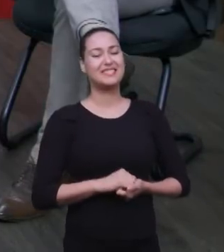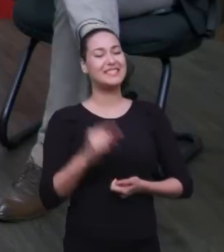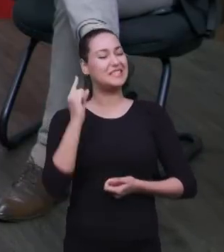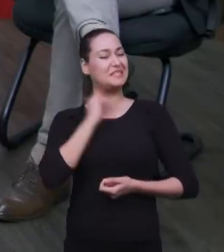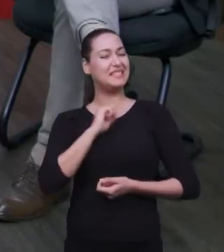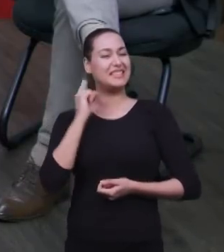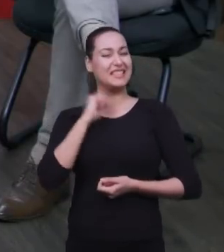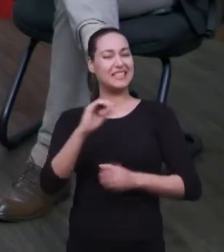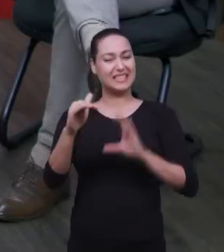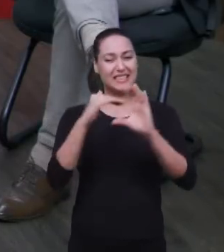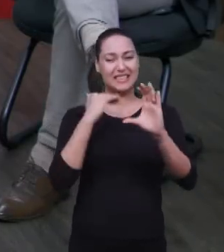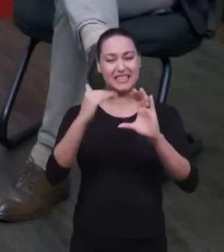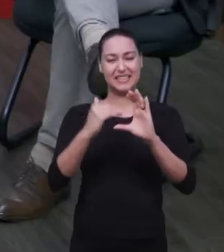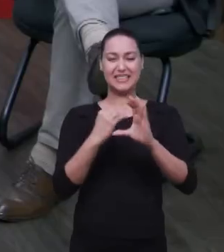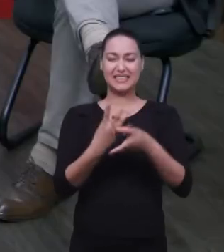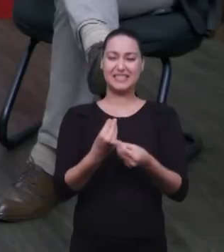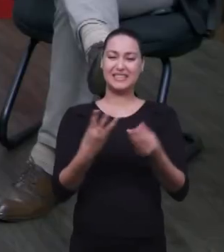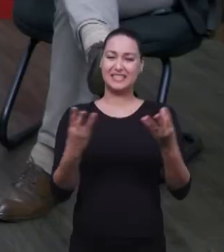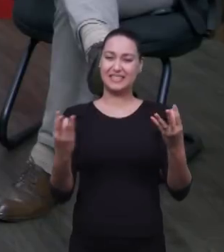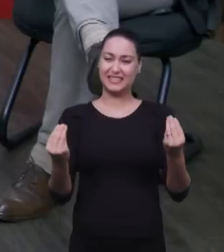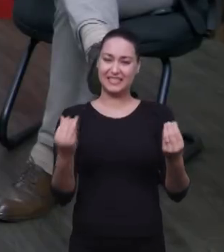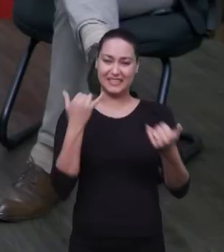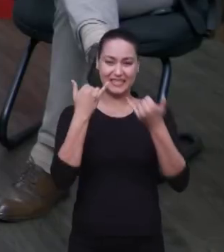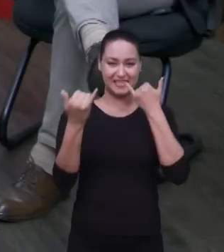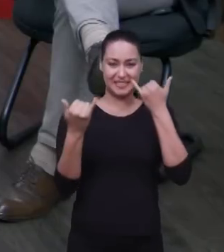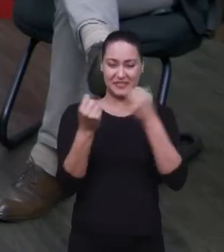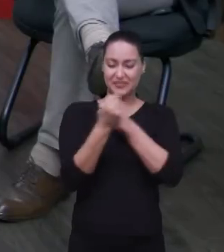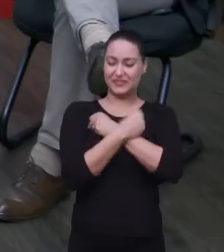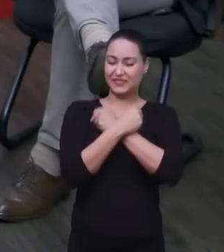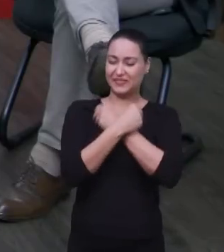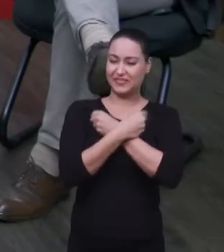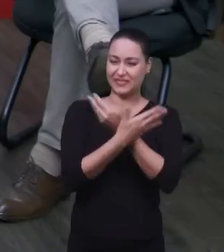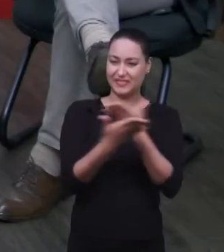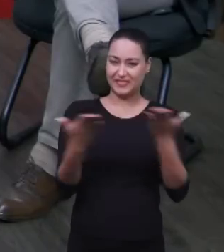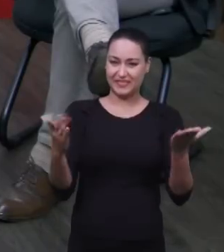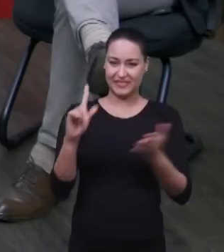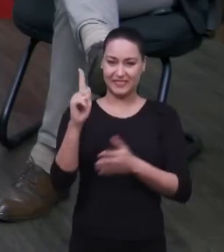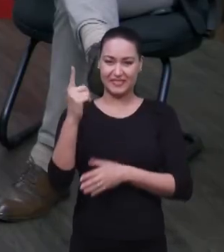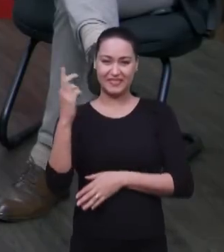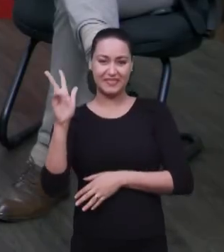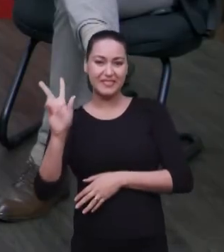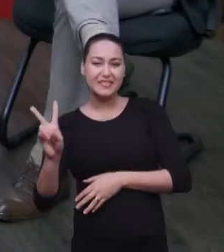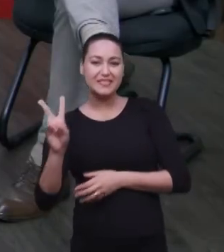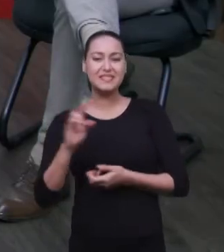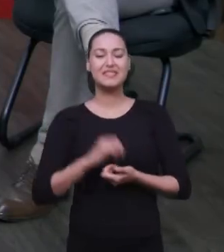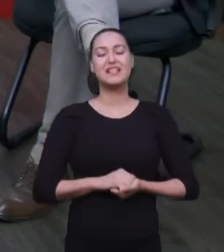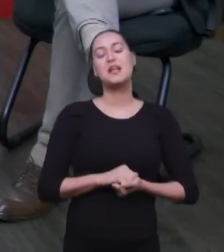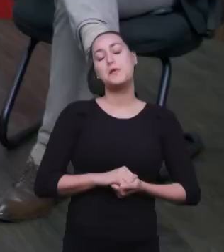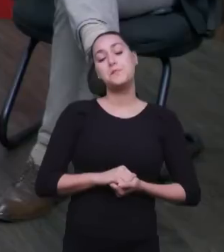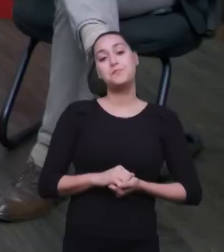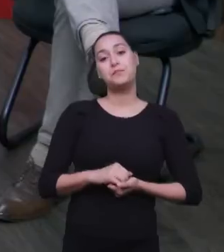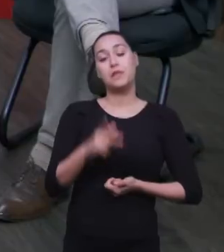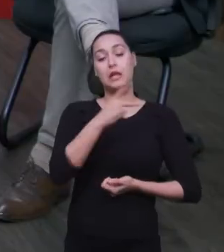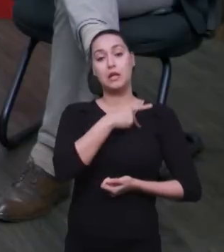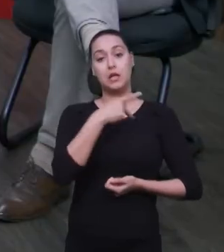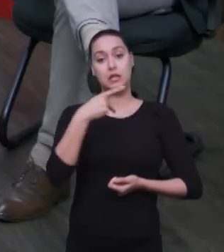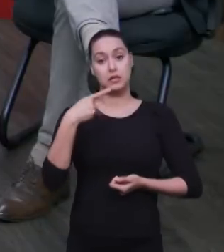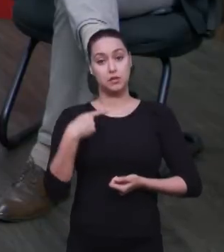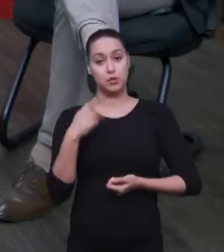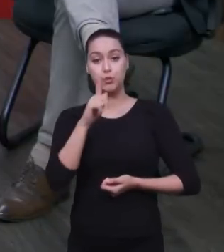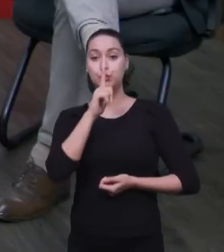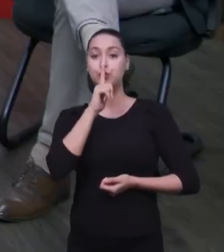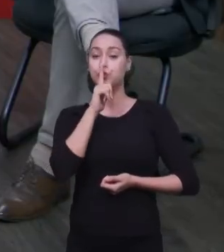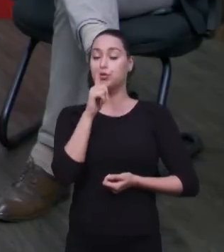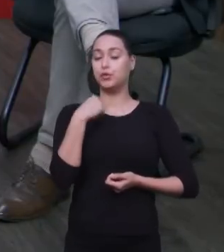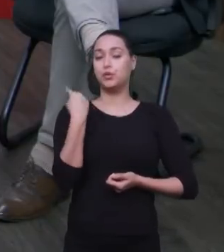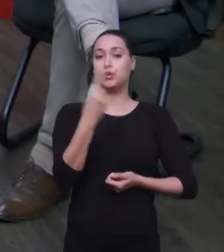Os irmãos de Minas têm uma participação muito grande aqui nos nossos conteúdos. Um abraço para os irmãos aí de Governador Valadares. Pastor Gilson, o que a